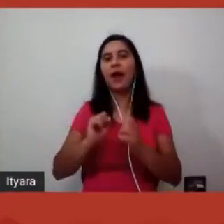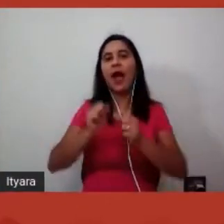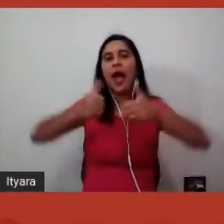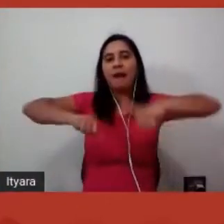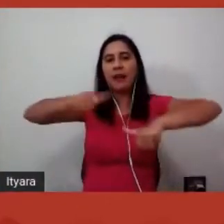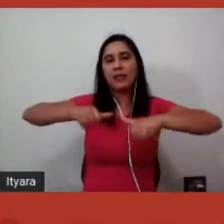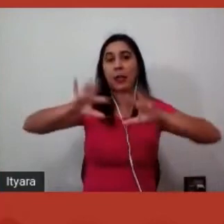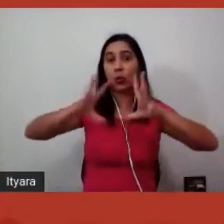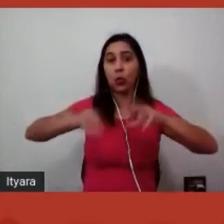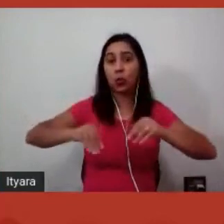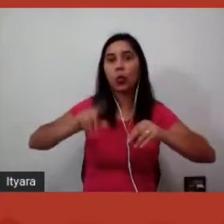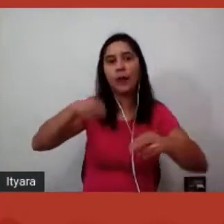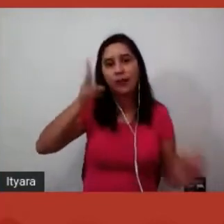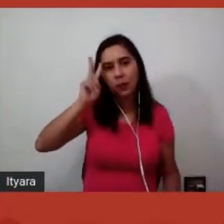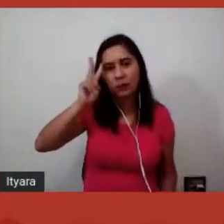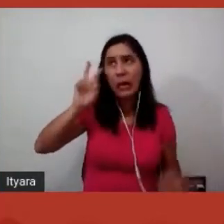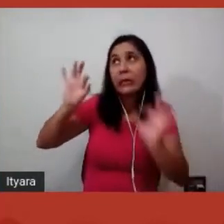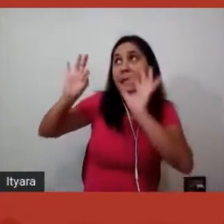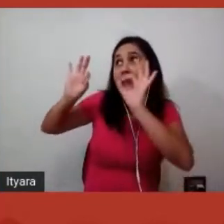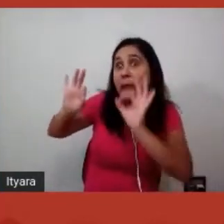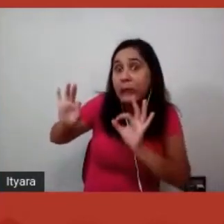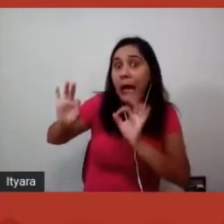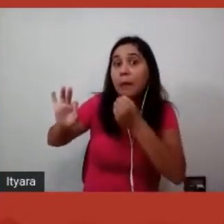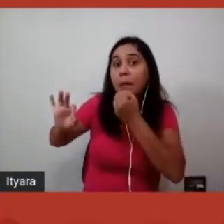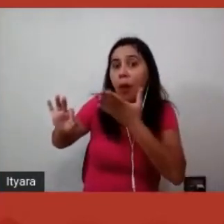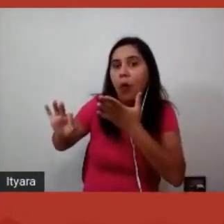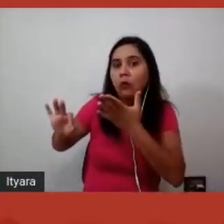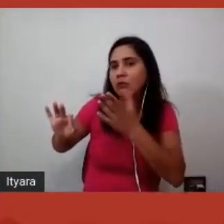segunda-feira. Não é o ideal, mas é o que temos para o momento.